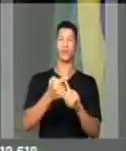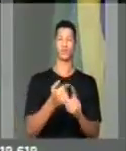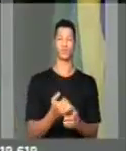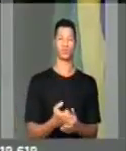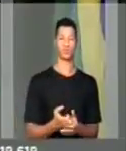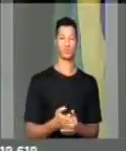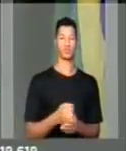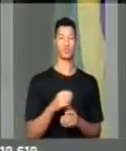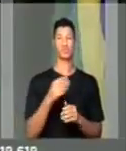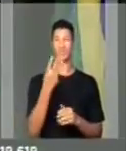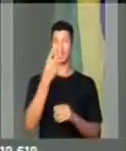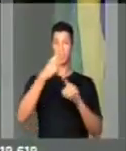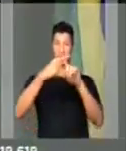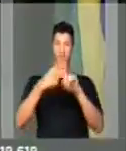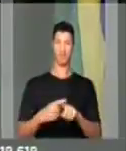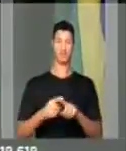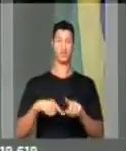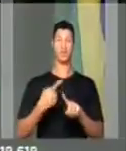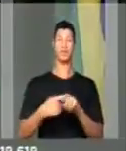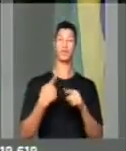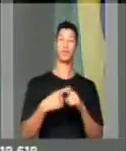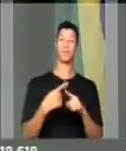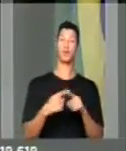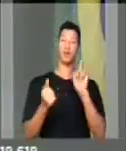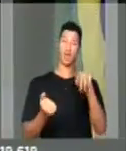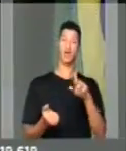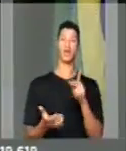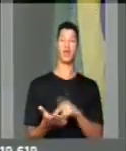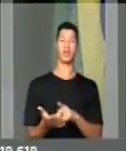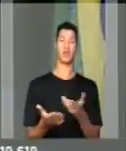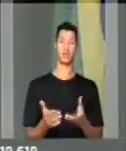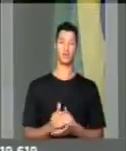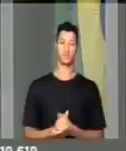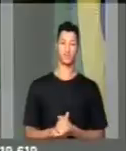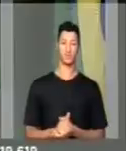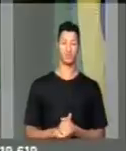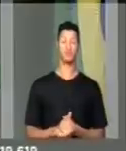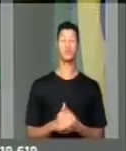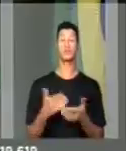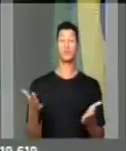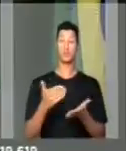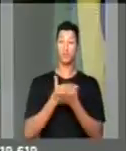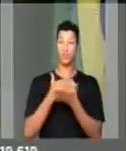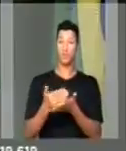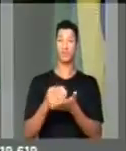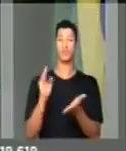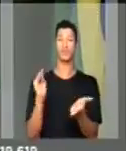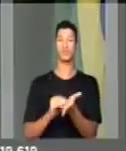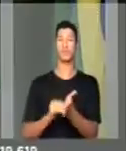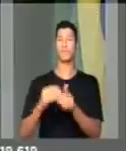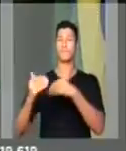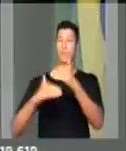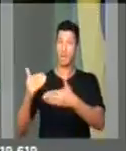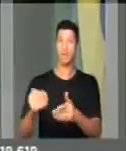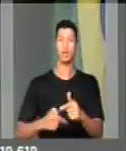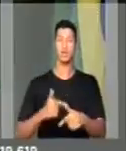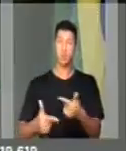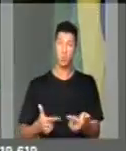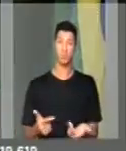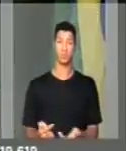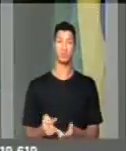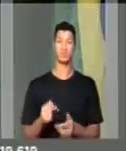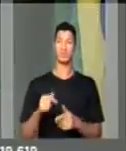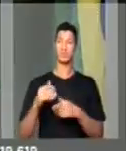aumentou, triplicou, porque essa era a realidade. E aí começou o desemprego. E desse